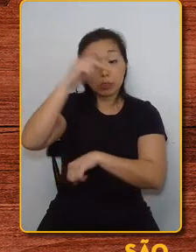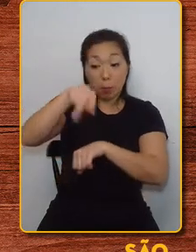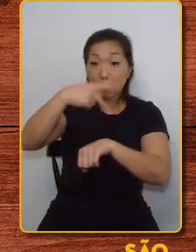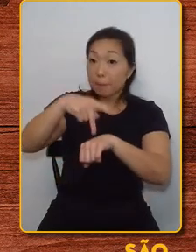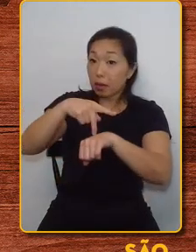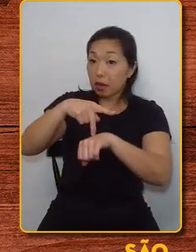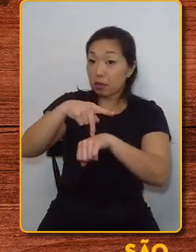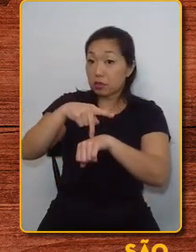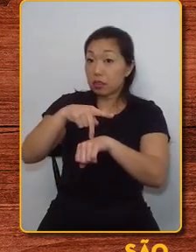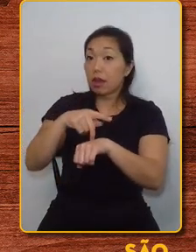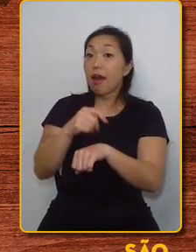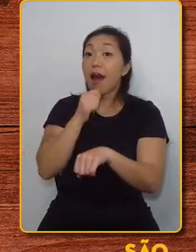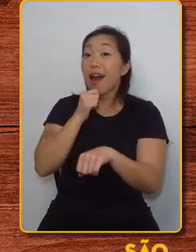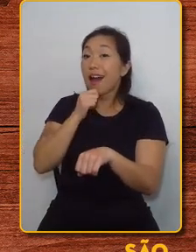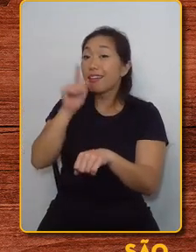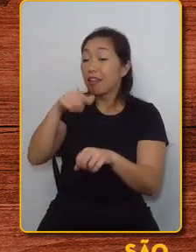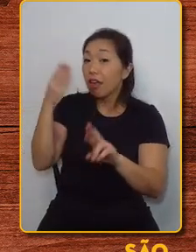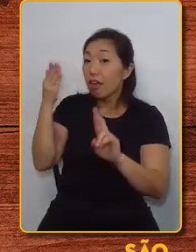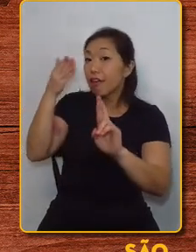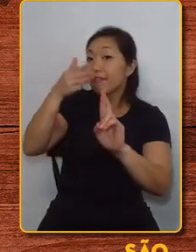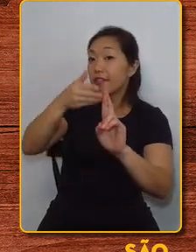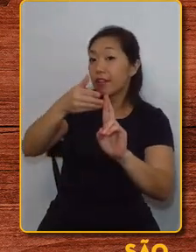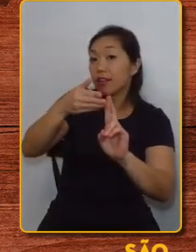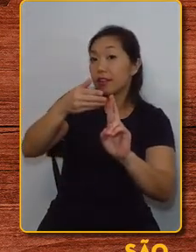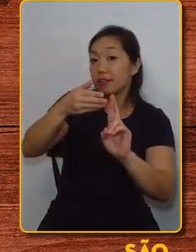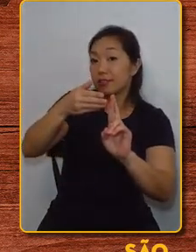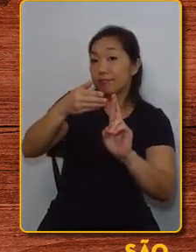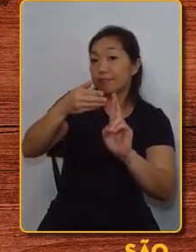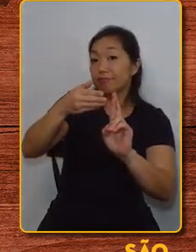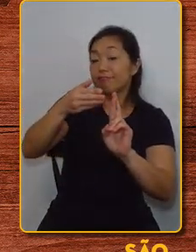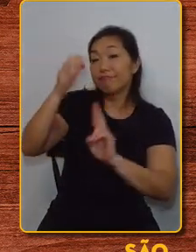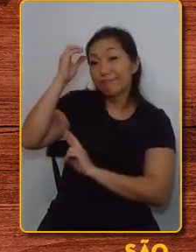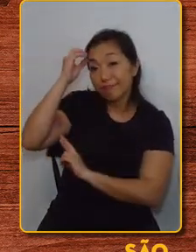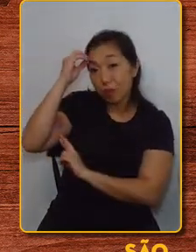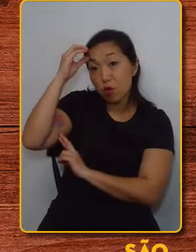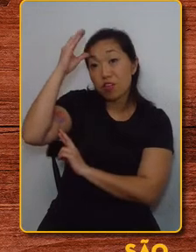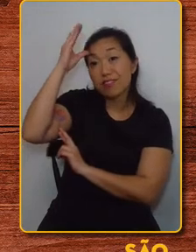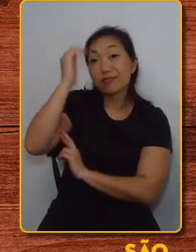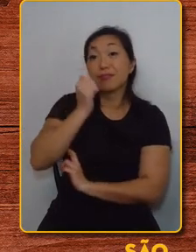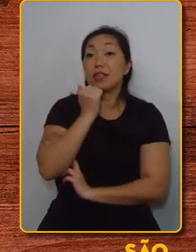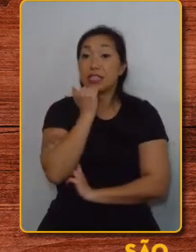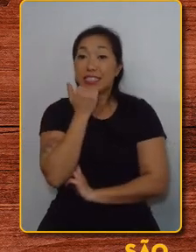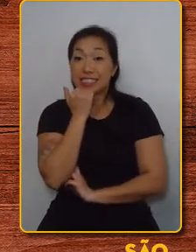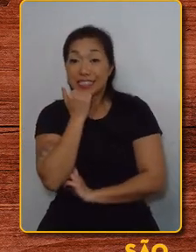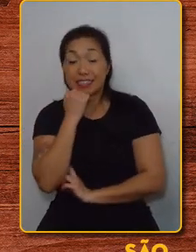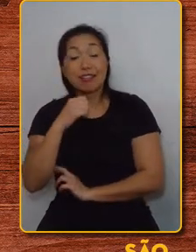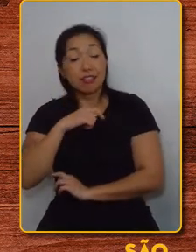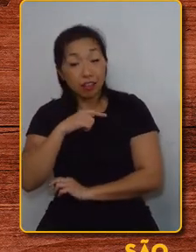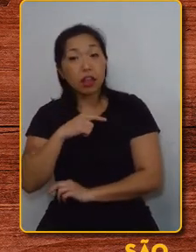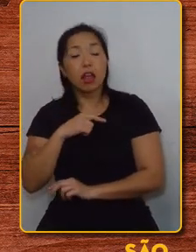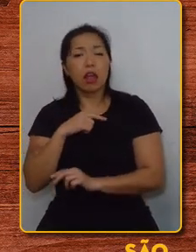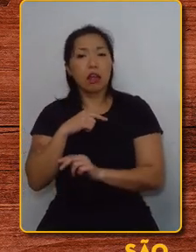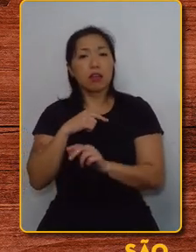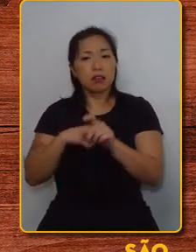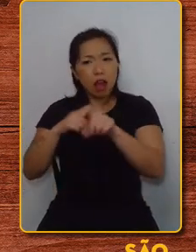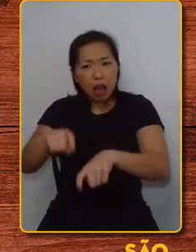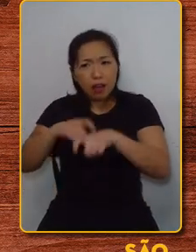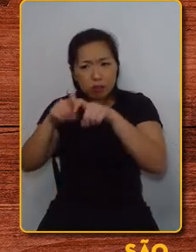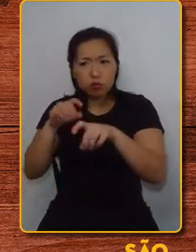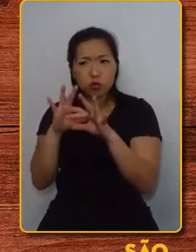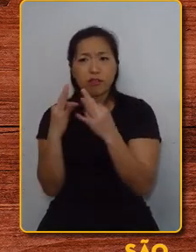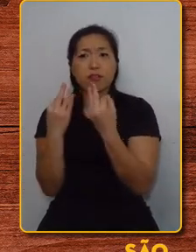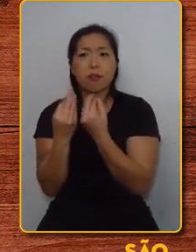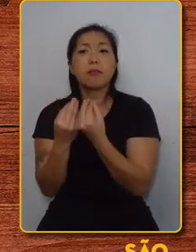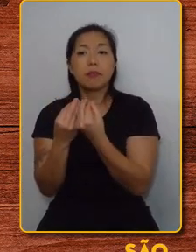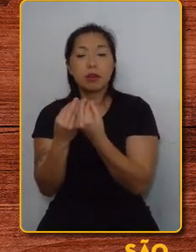em conhecimento, temos uma baita agricultura familiar, temos todo esse conhecimento. Olha o quadro que é o João Paulo,